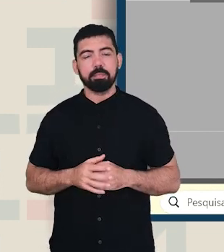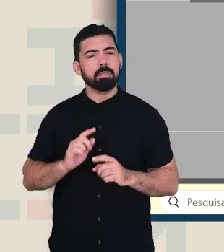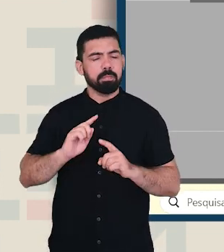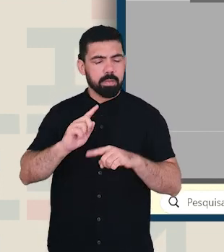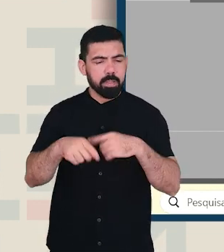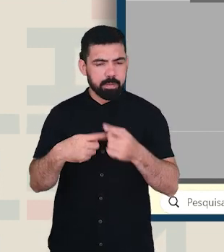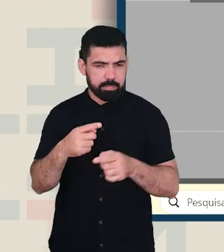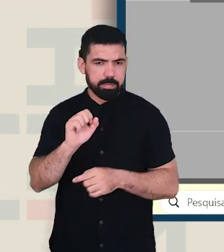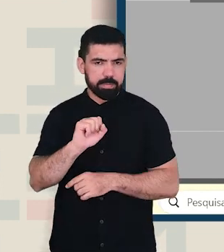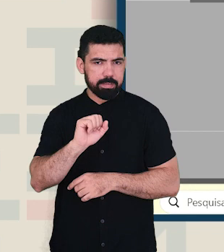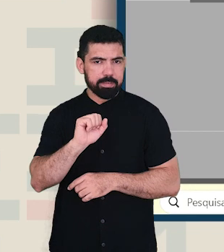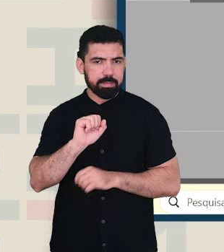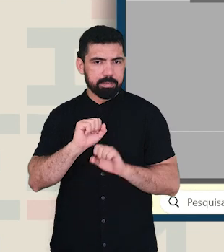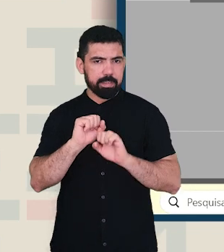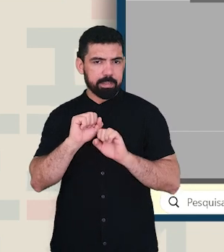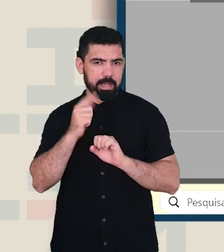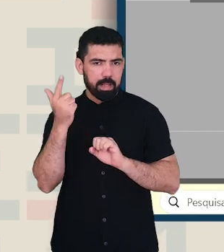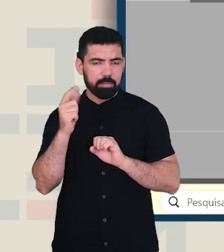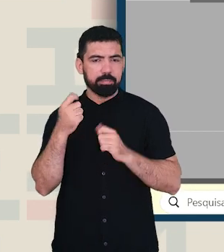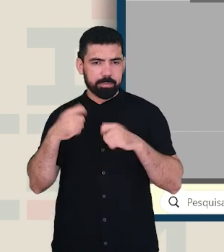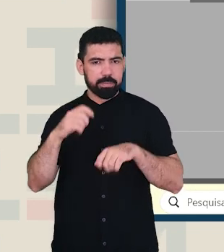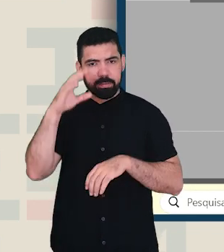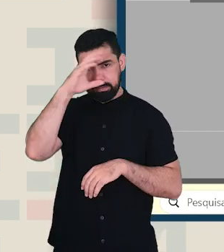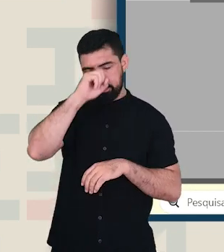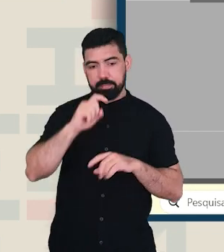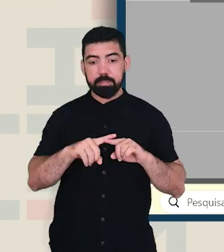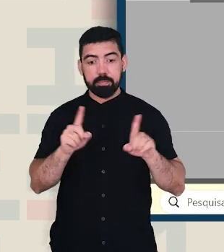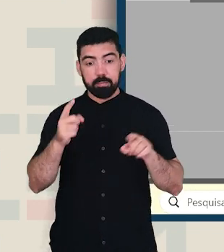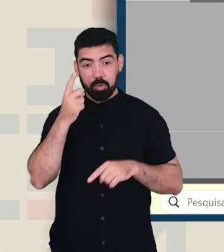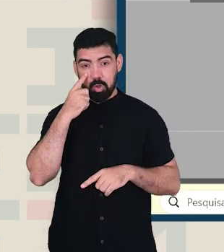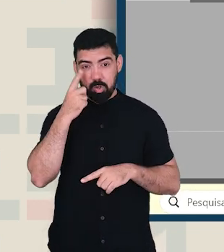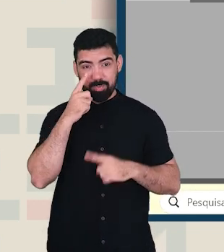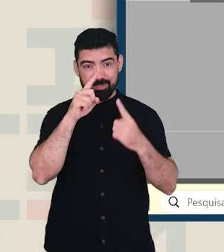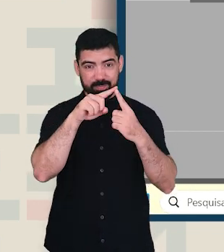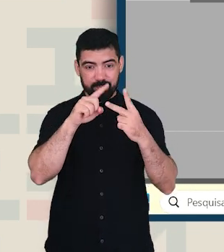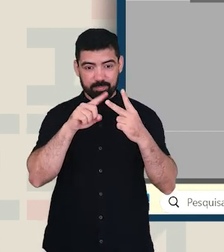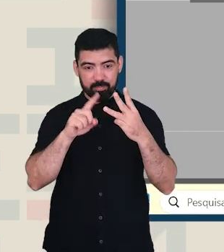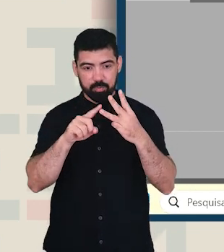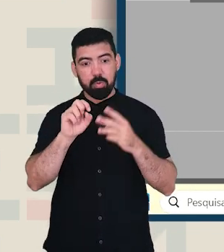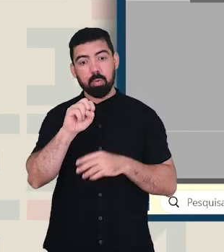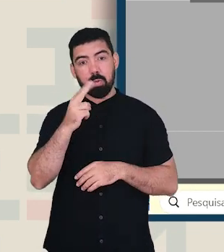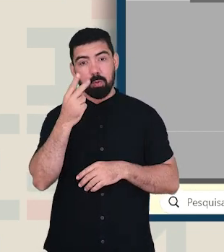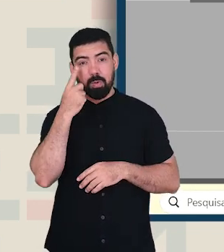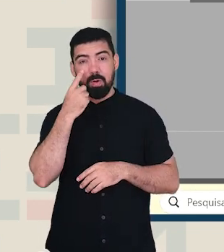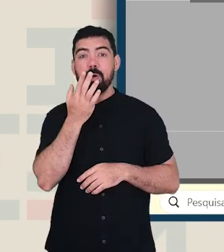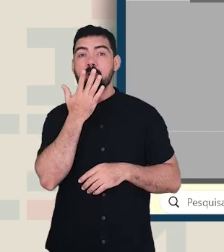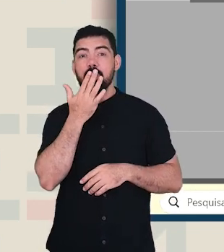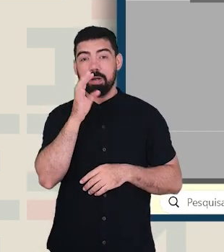depois, claro, depois tem que aprender, mas esse daqui, em cor laranja,